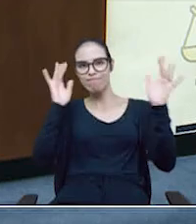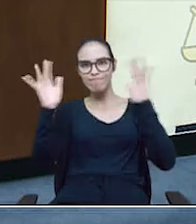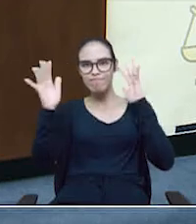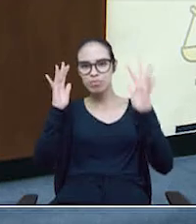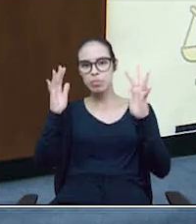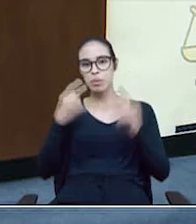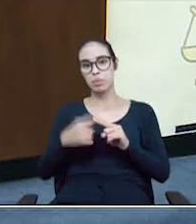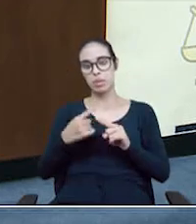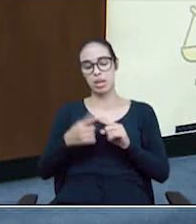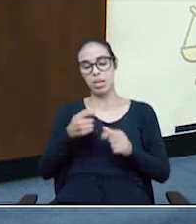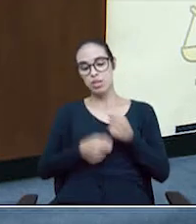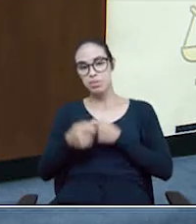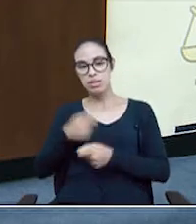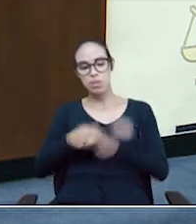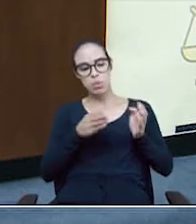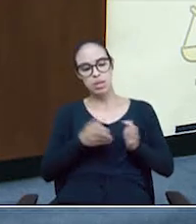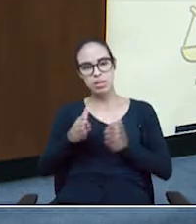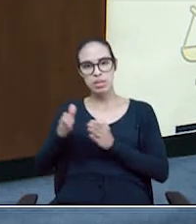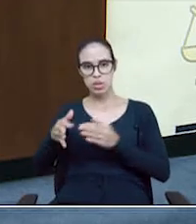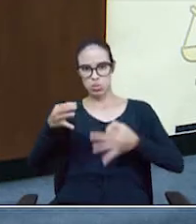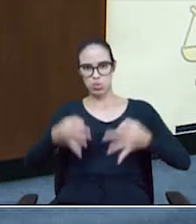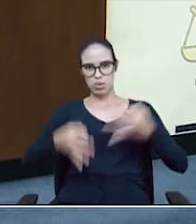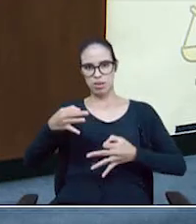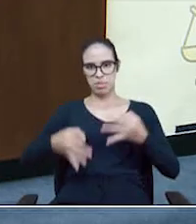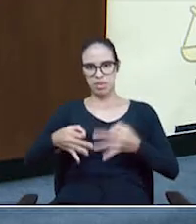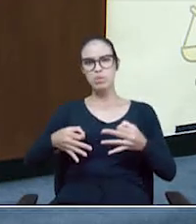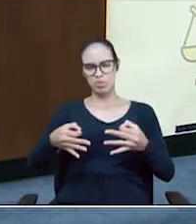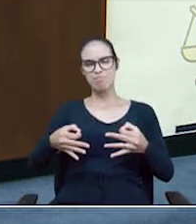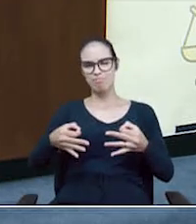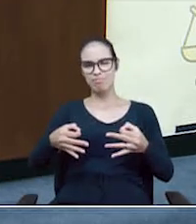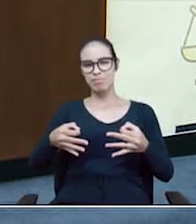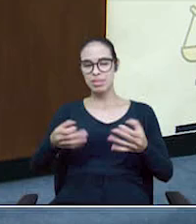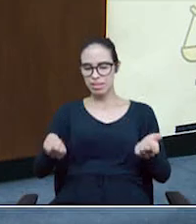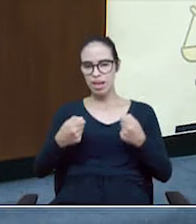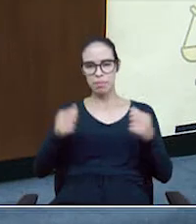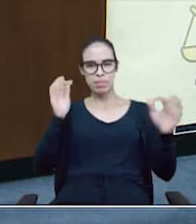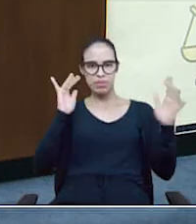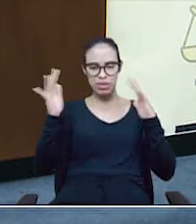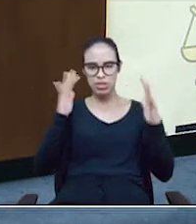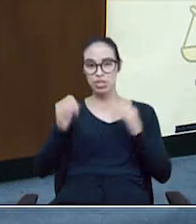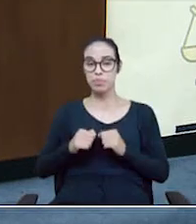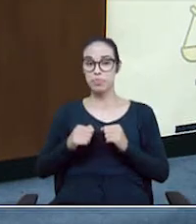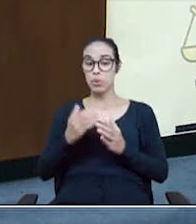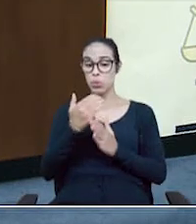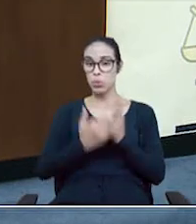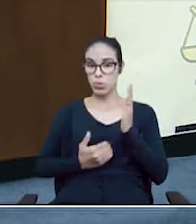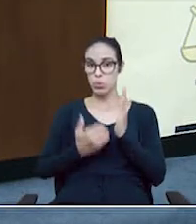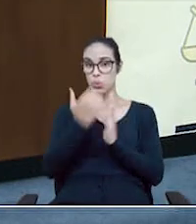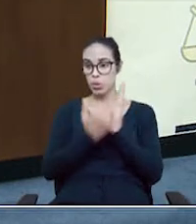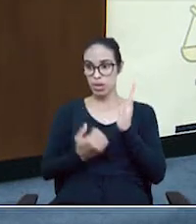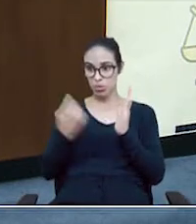justiça. Eu tenho aqui um currículo, é um mini currículo do professor e magistrado Giovanni